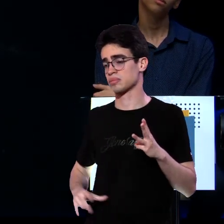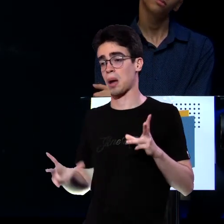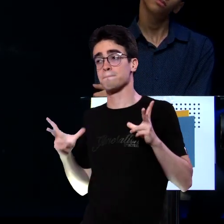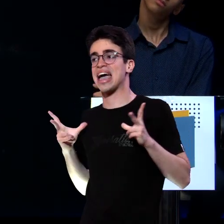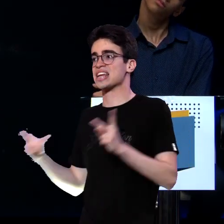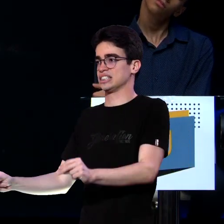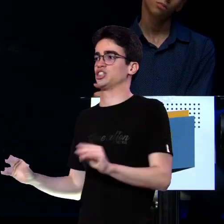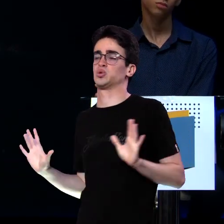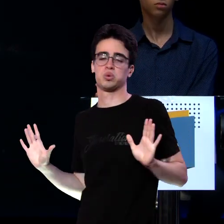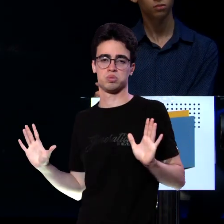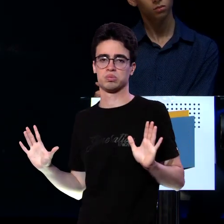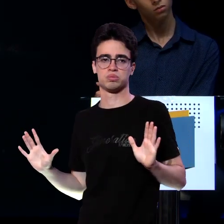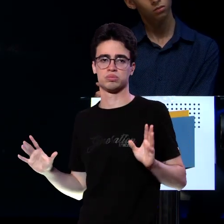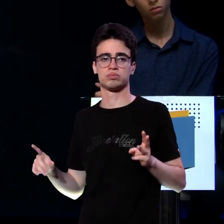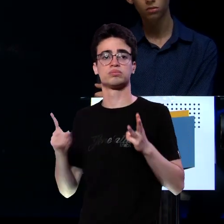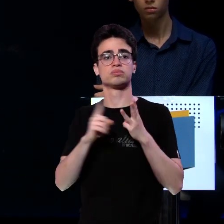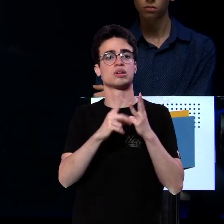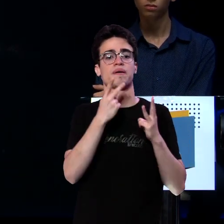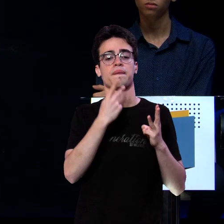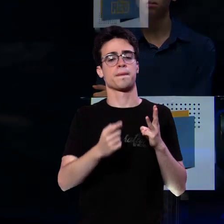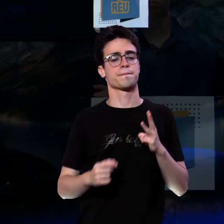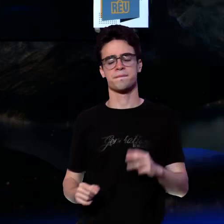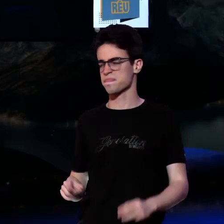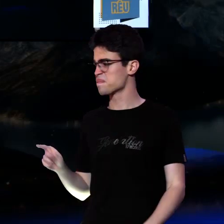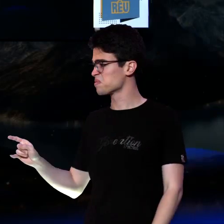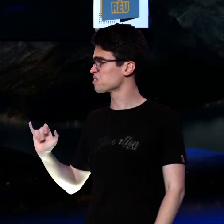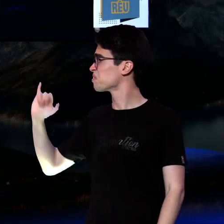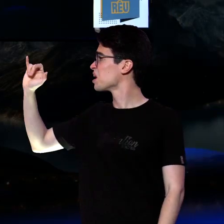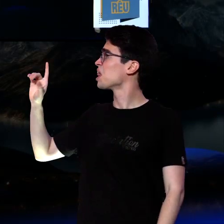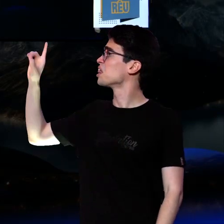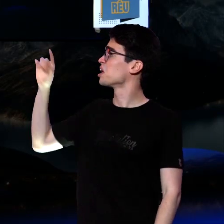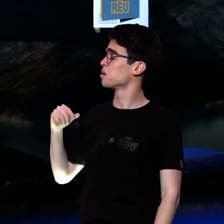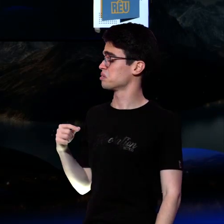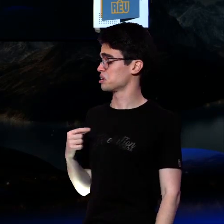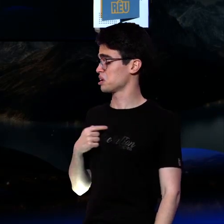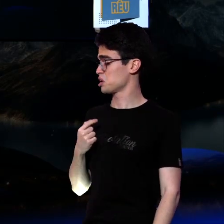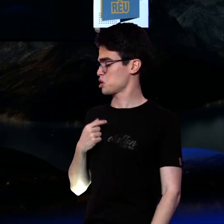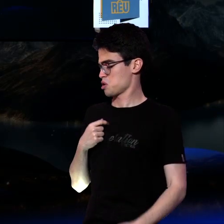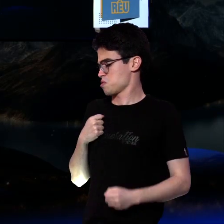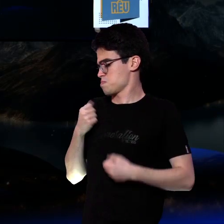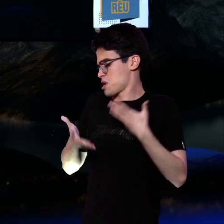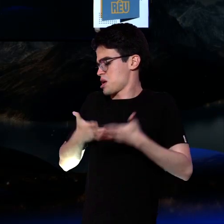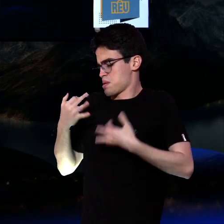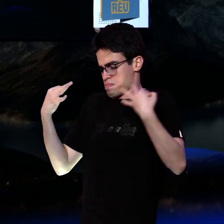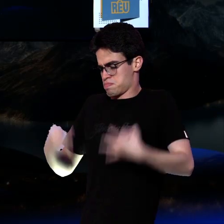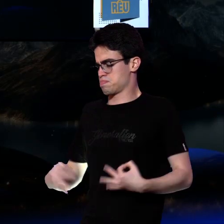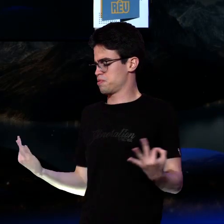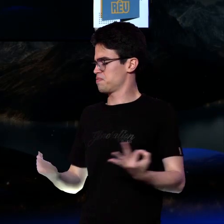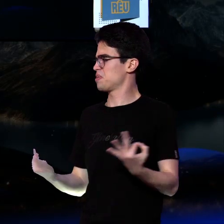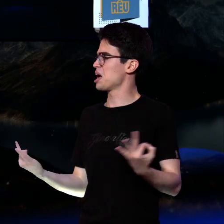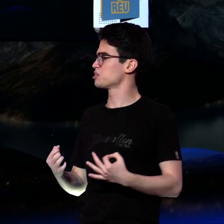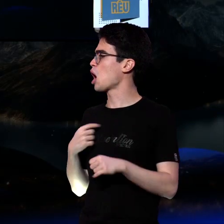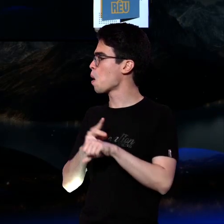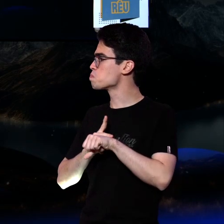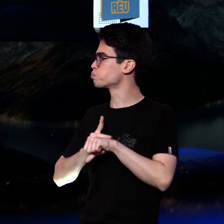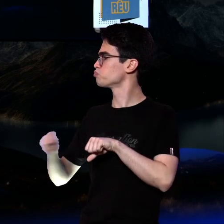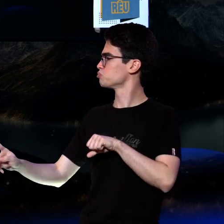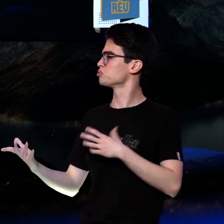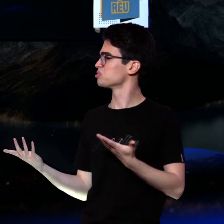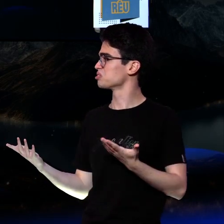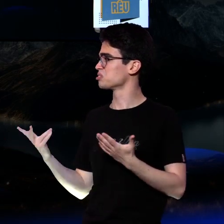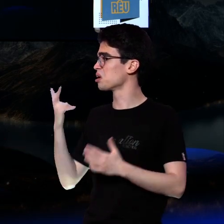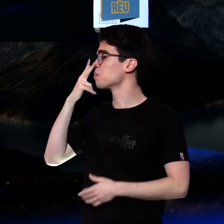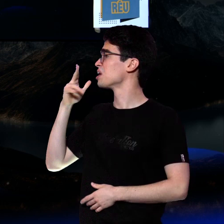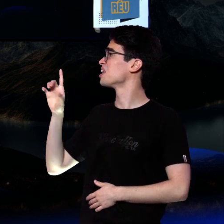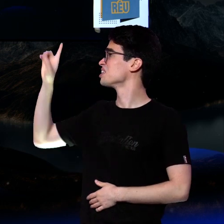capítulo 11, versículo 4, ele diz, você diz a Deus, a doutrina que eu professo é perfeita e sou puro aos teus olhos. Ah, se